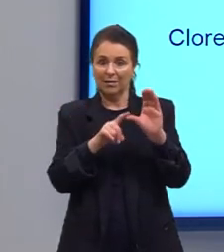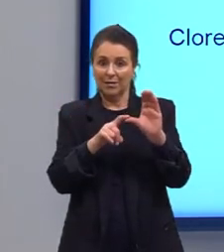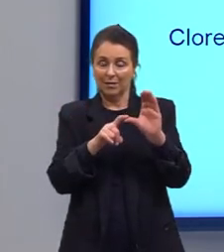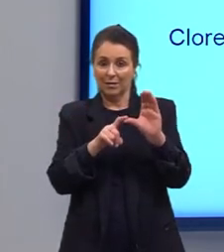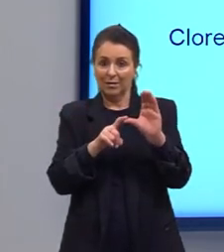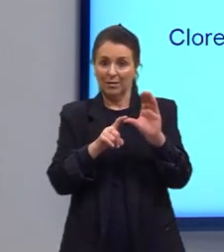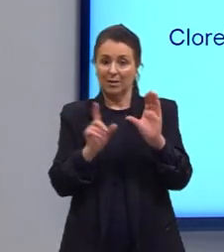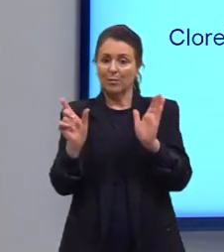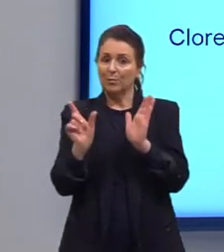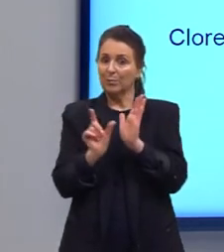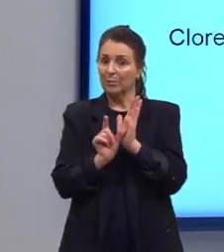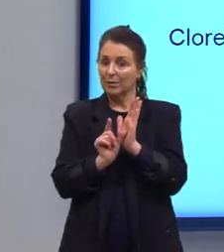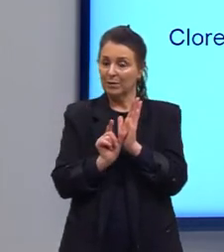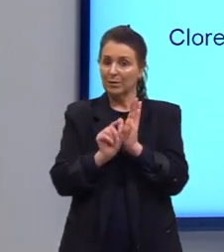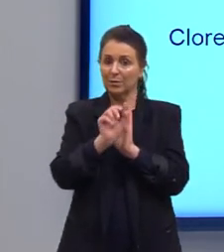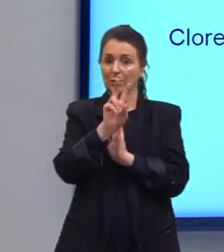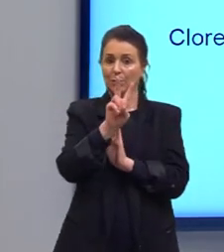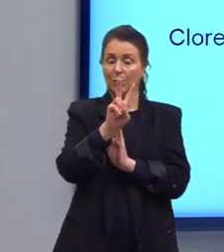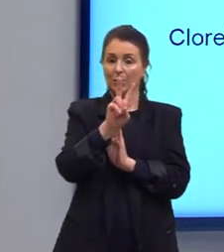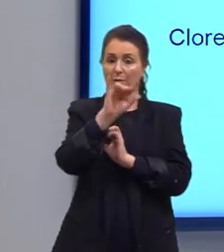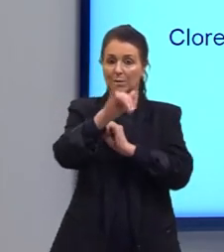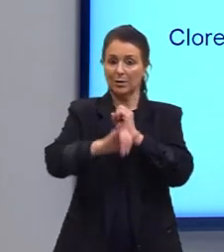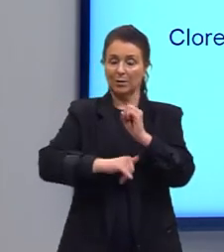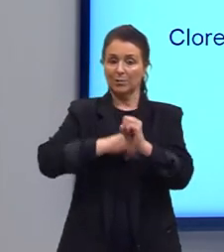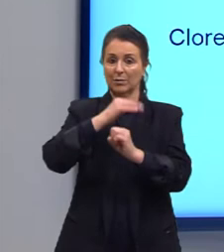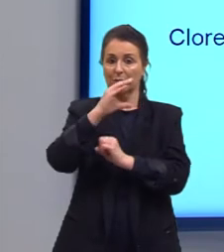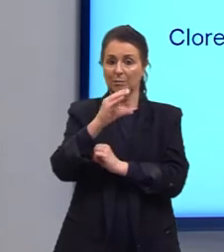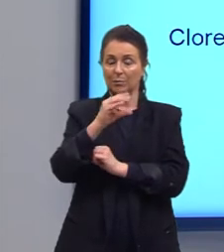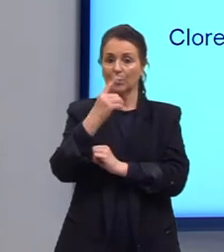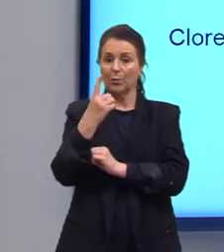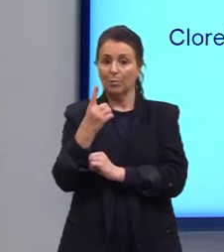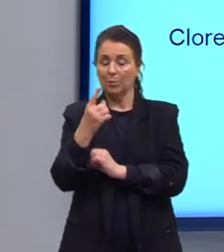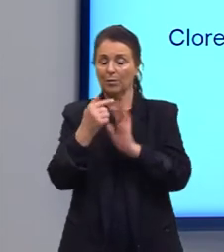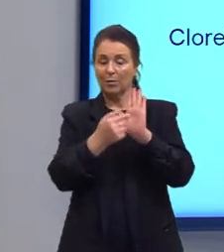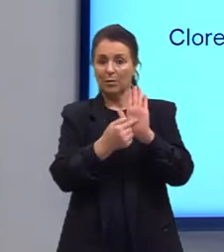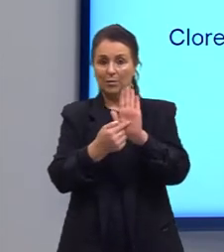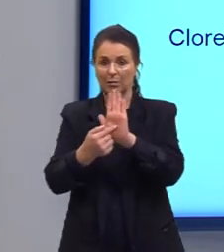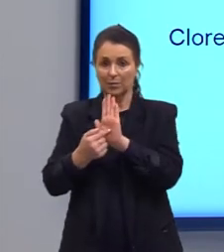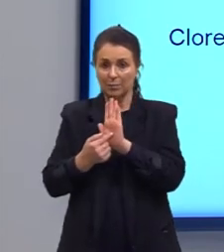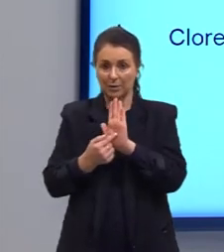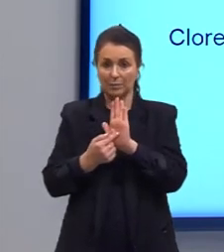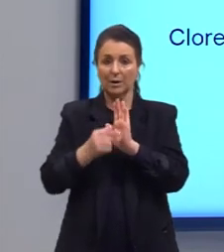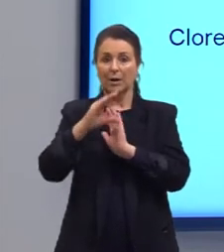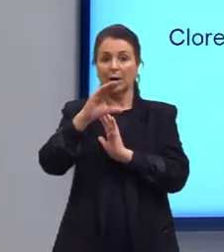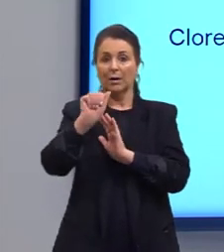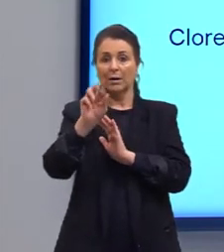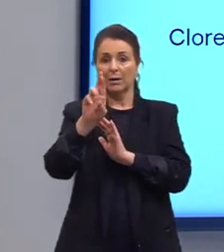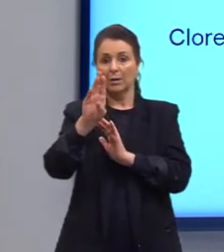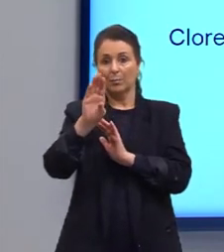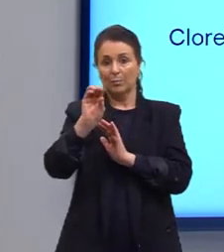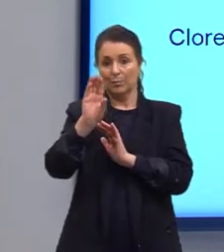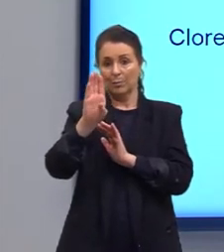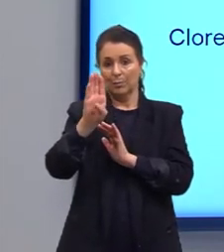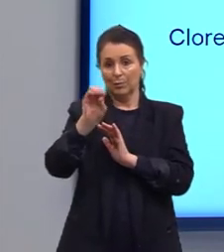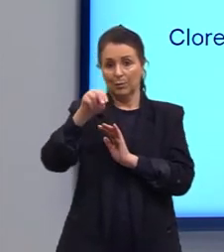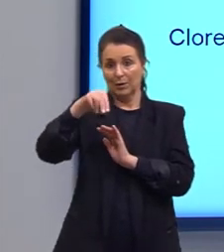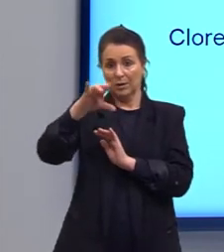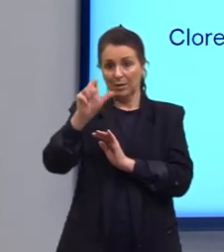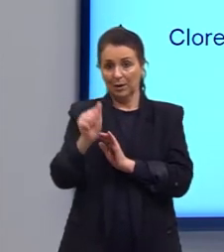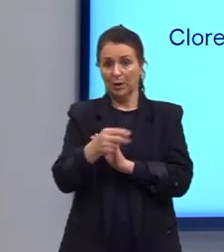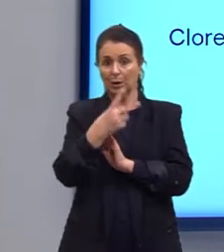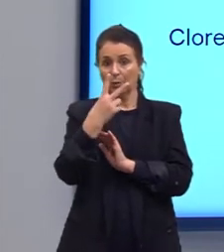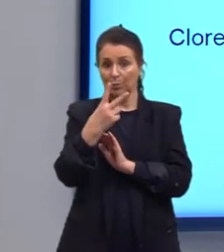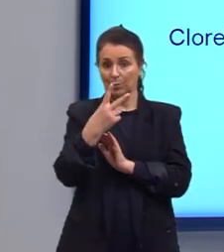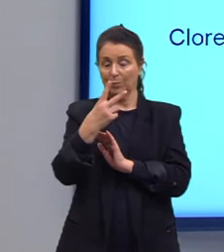né relativamente pequena dois átomos de carbono um apresentando a minha carbonila dupla lá né sendo